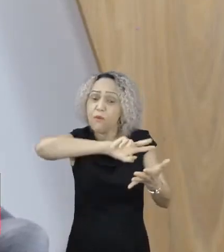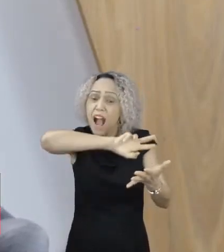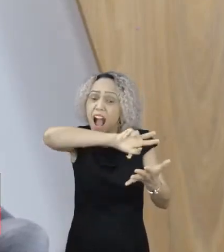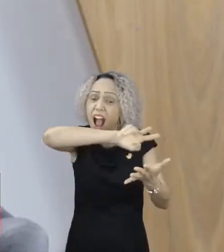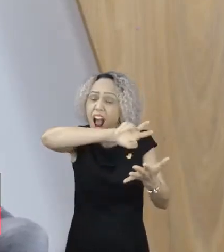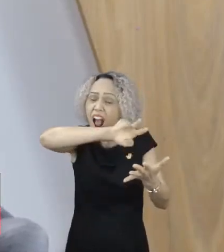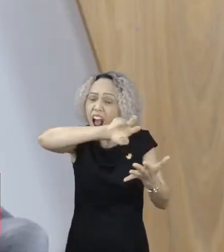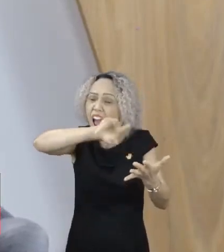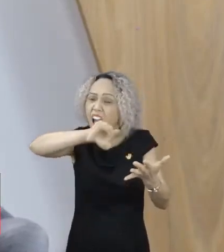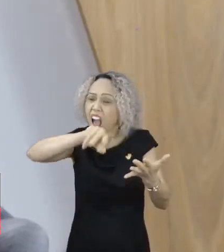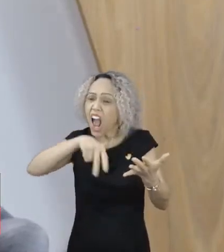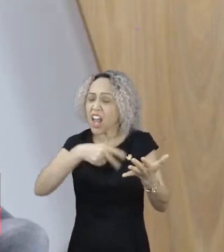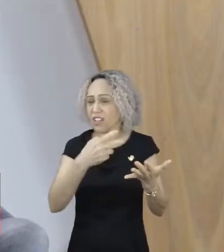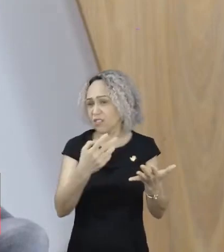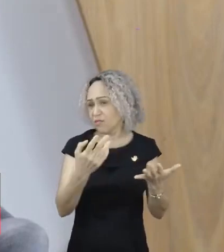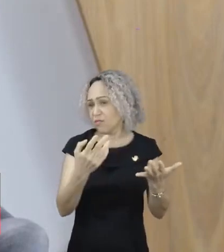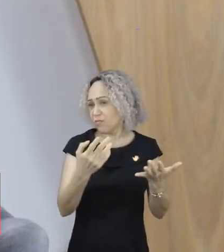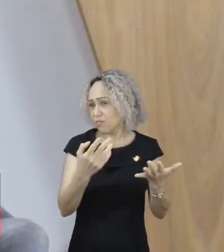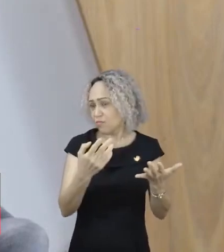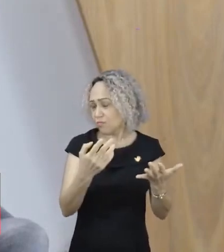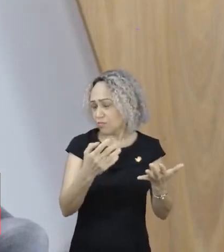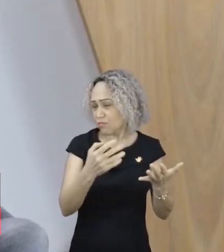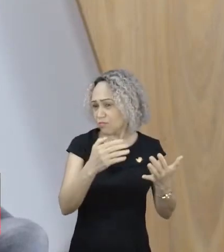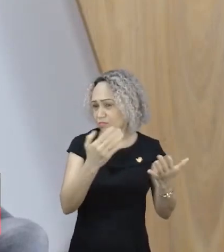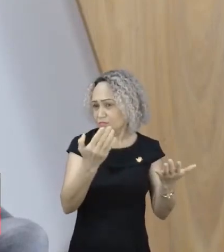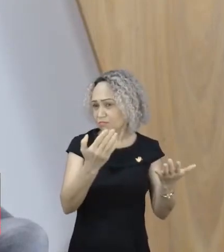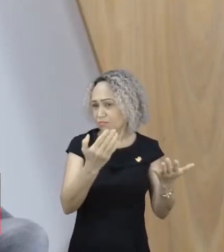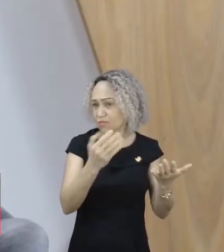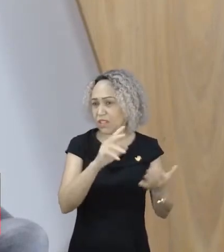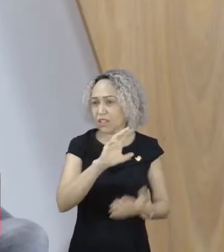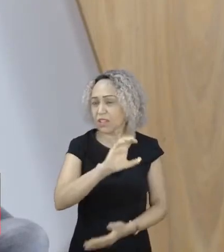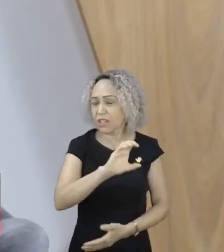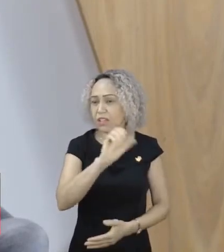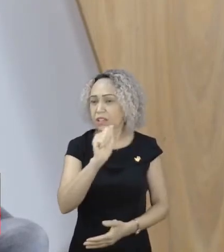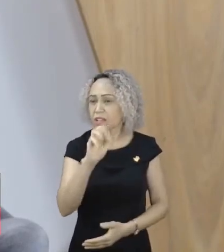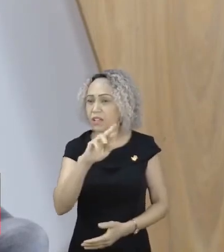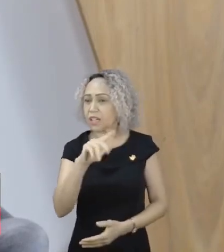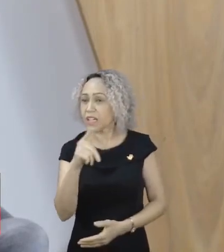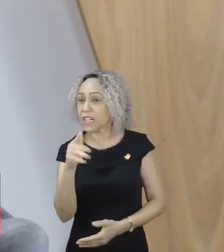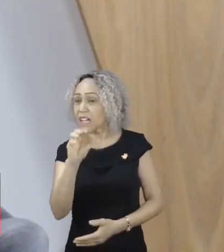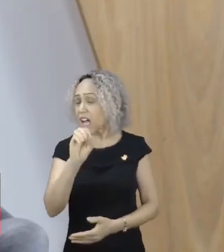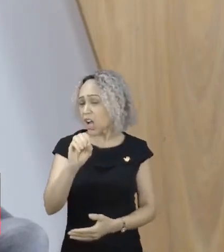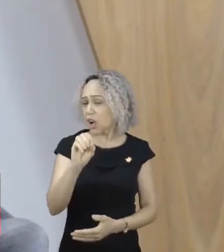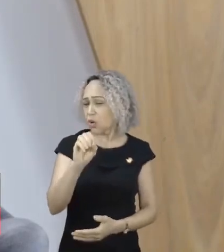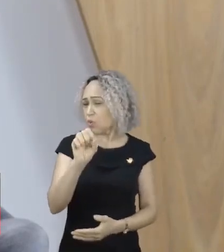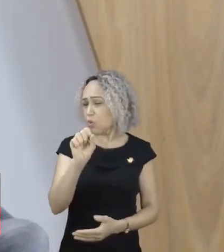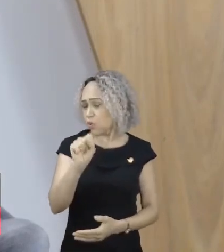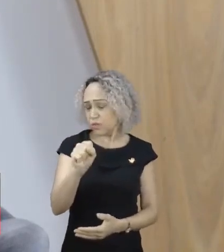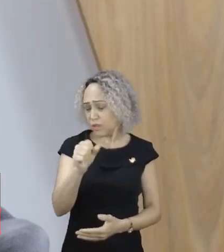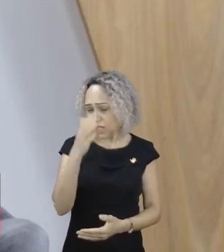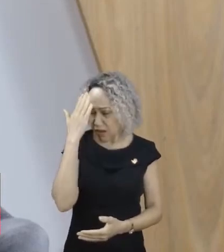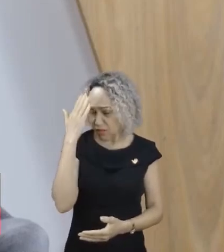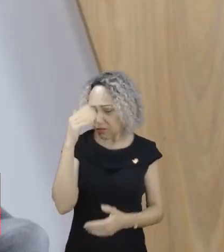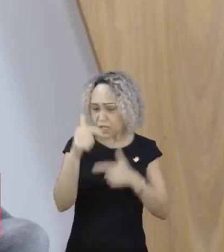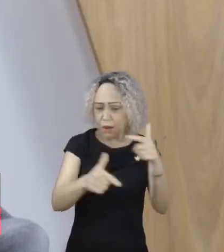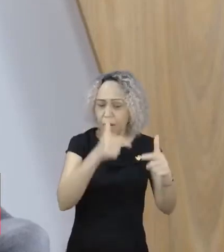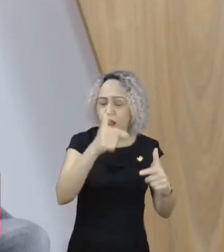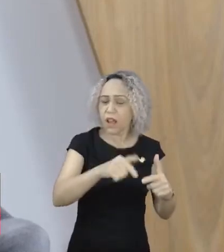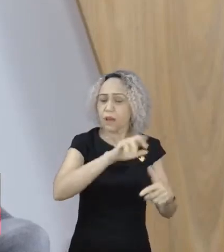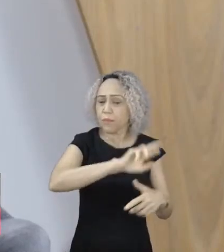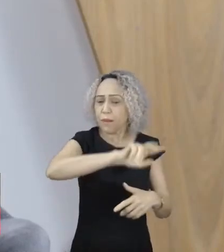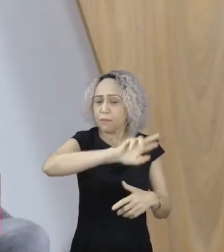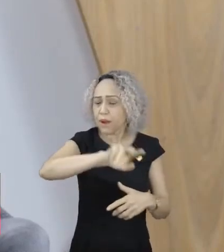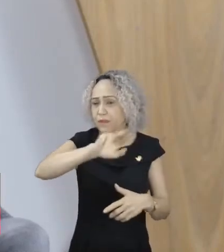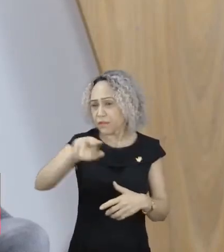perguntar sobre a realidade brasileira, sobre a ética pública, então, para as pessoas entenderem que elas estão vindo para tratar do Brasil, né, cuidar